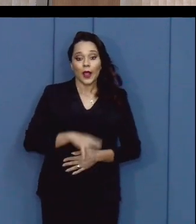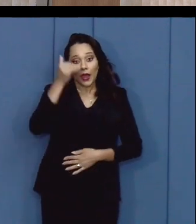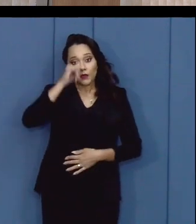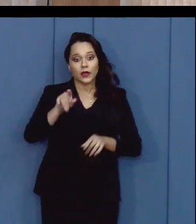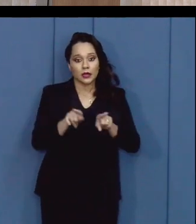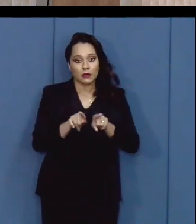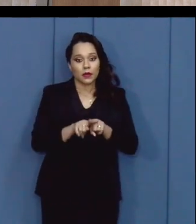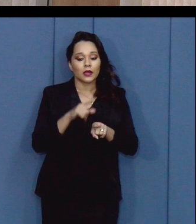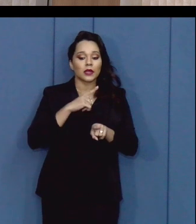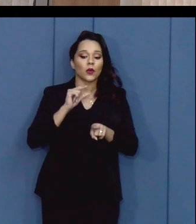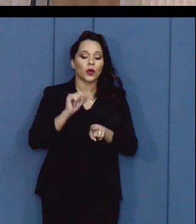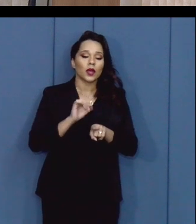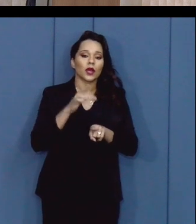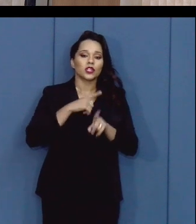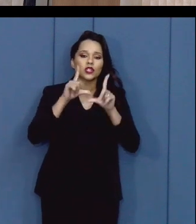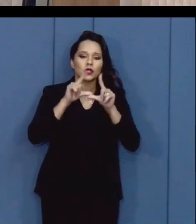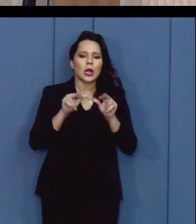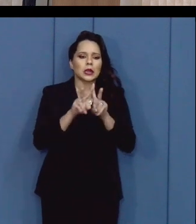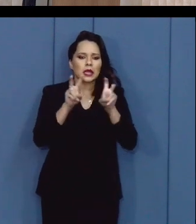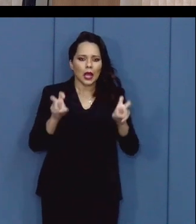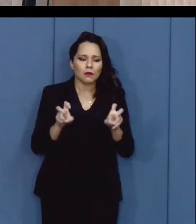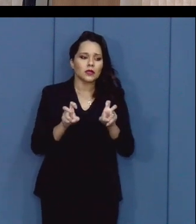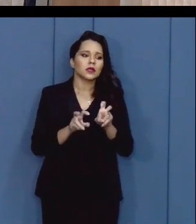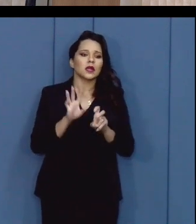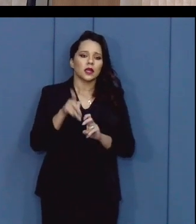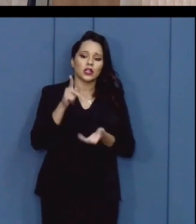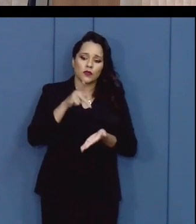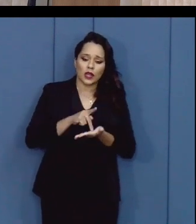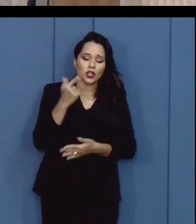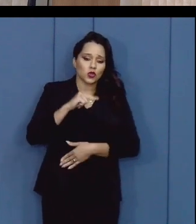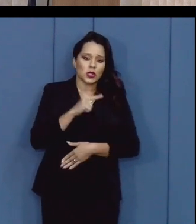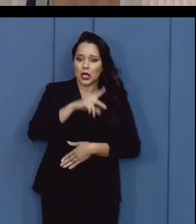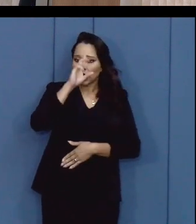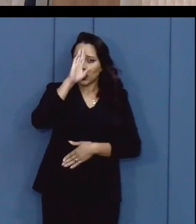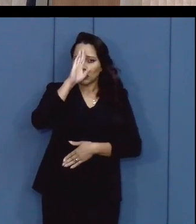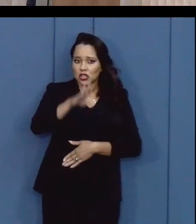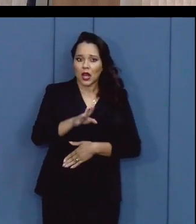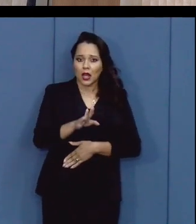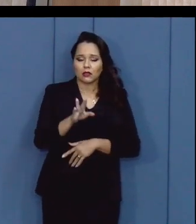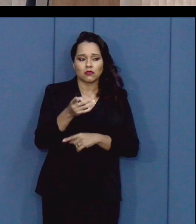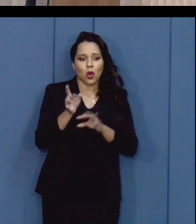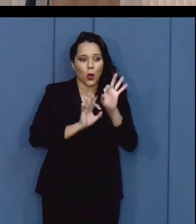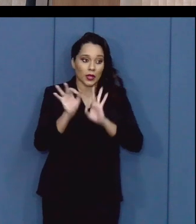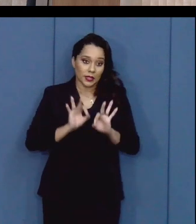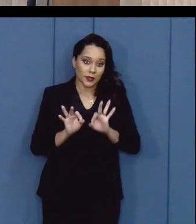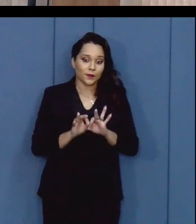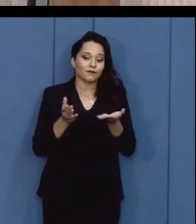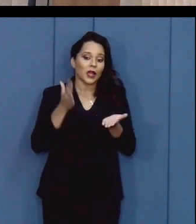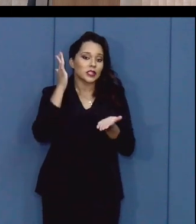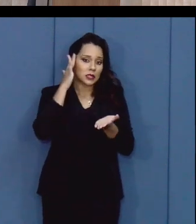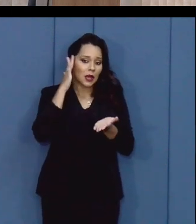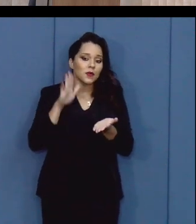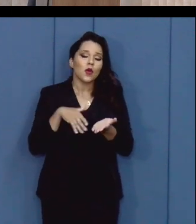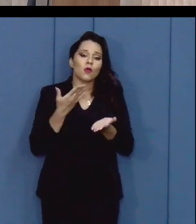Evita-se sobreposição também e diluição de temas que, na realidade, não tem diretamente a ver com a organização. Né? A gente